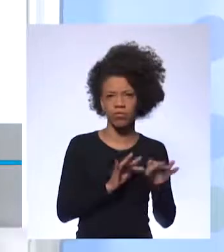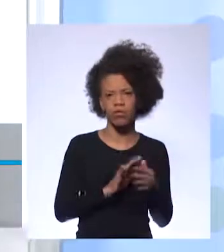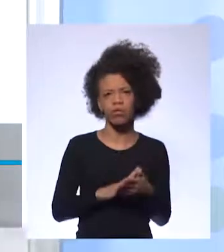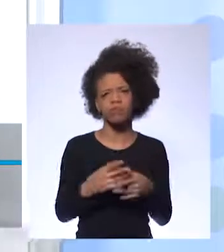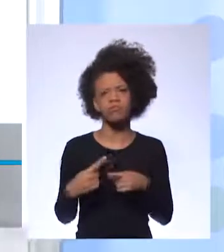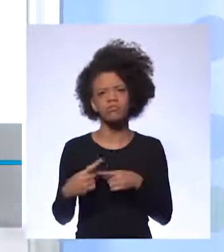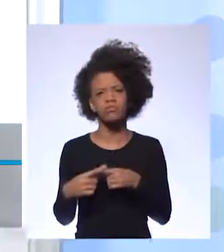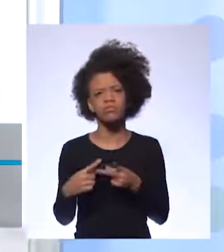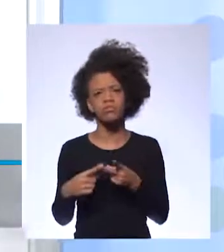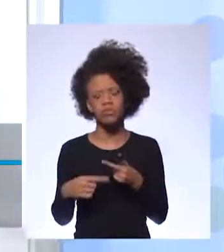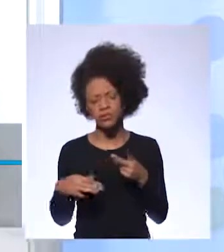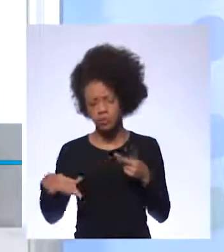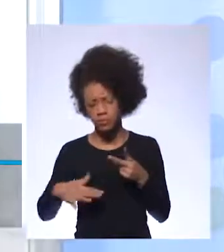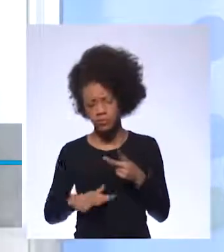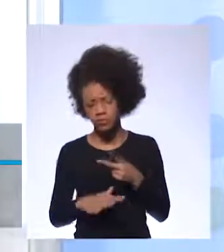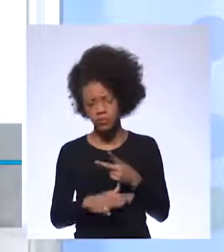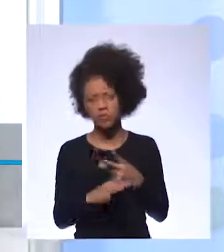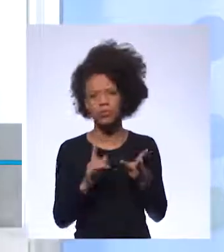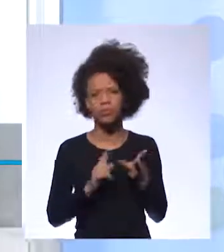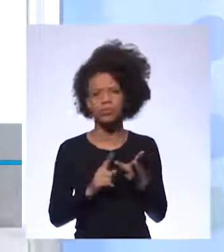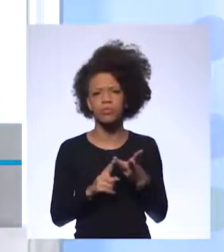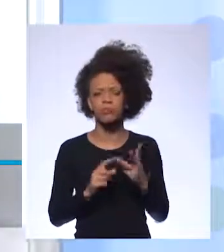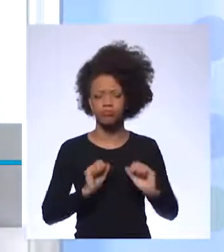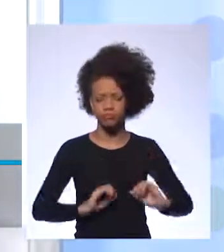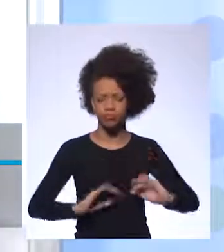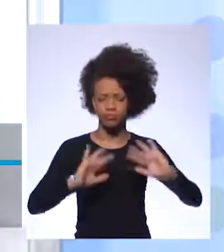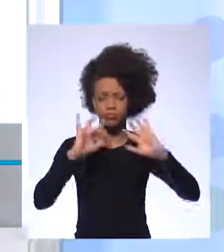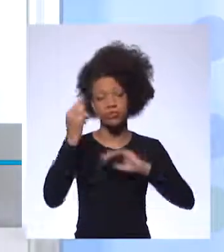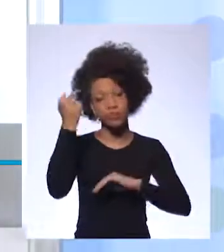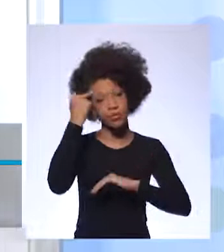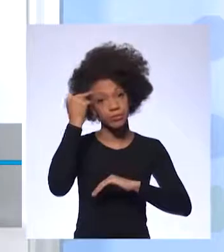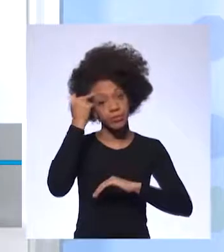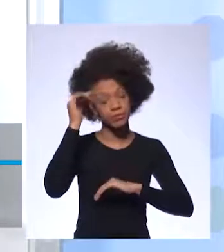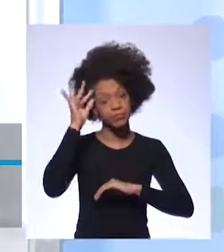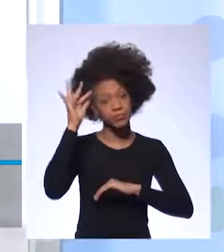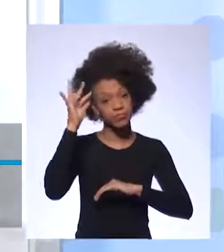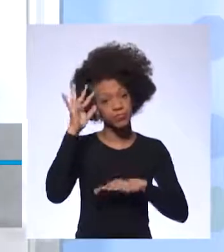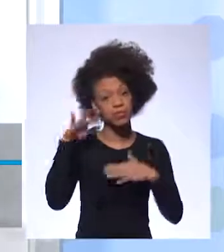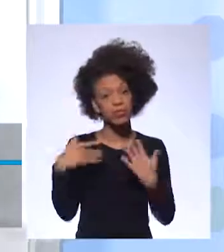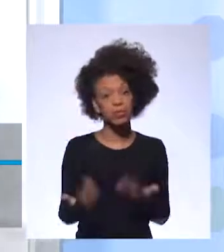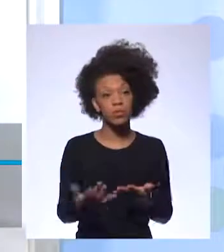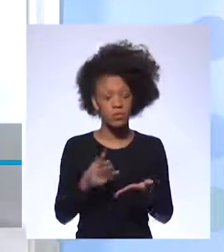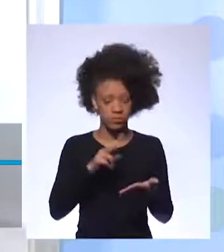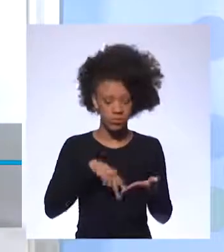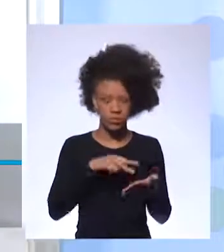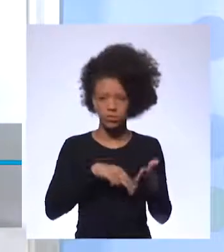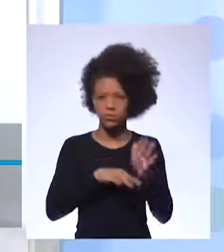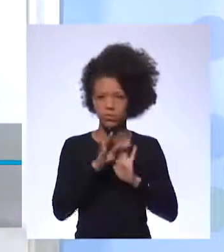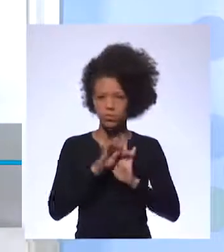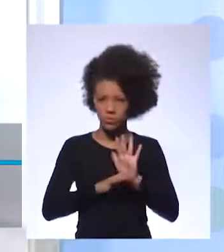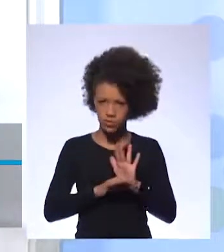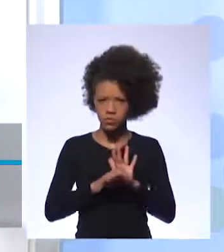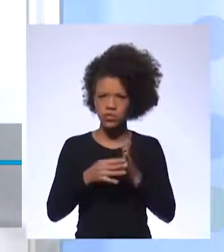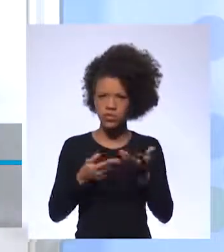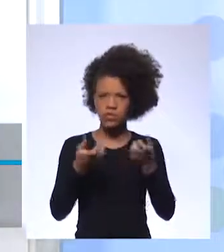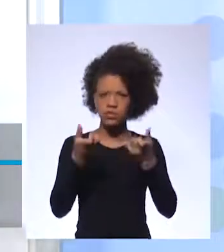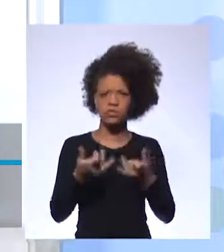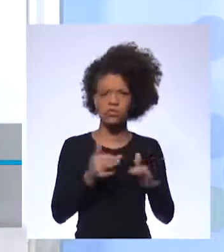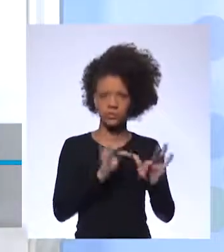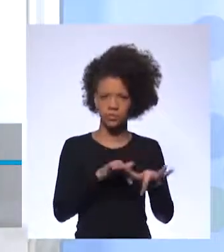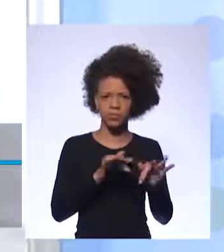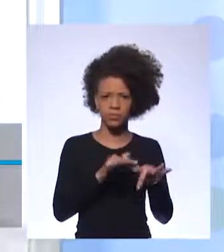que que tem o rio Então por que que tem muros aí vocês vão refletindo e quando vocês forem ler um texto que fala sobre